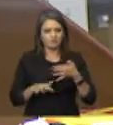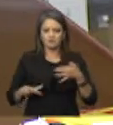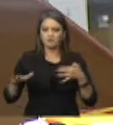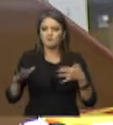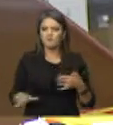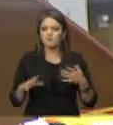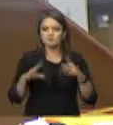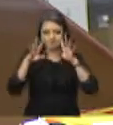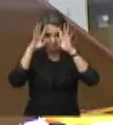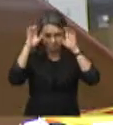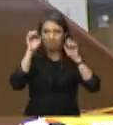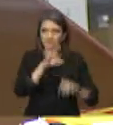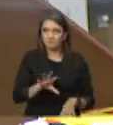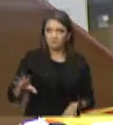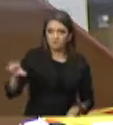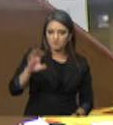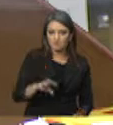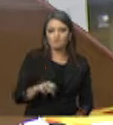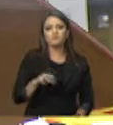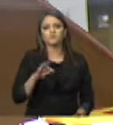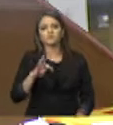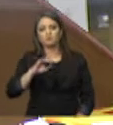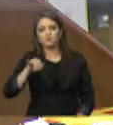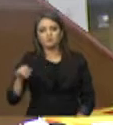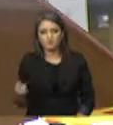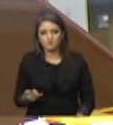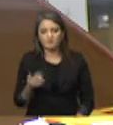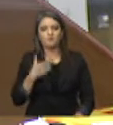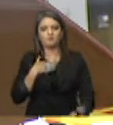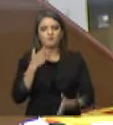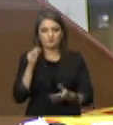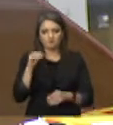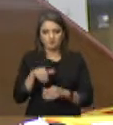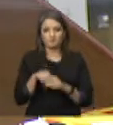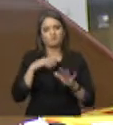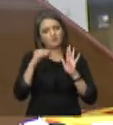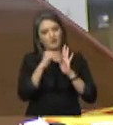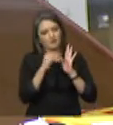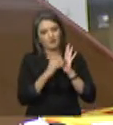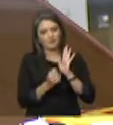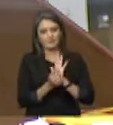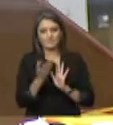Tribuna a justiça no Meu voto